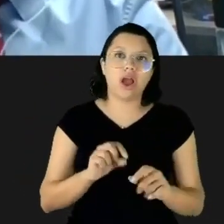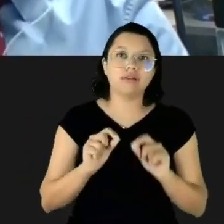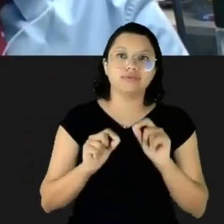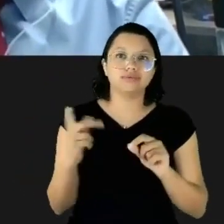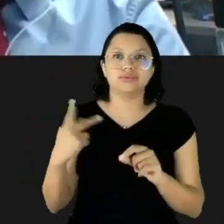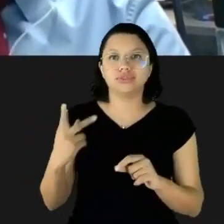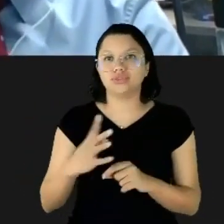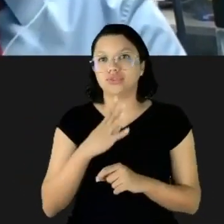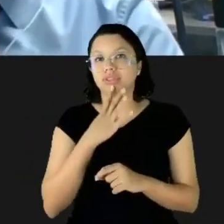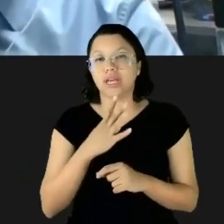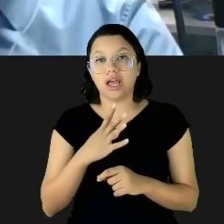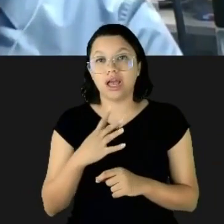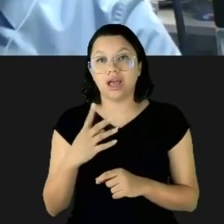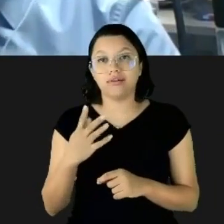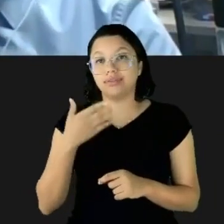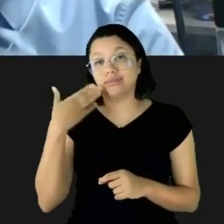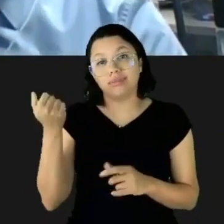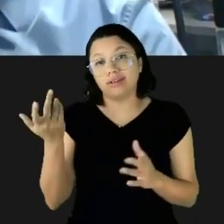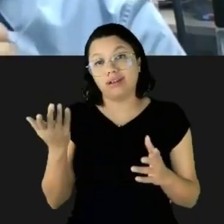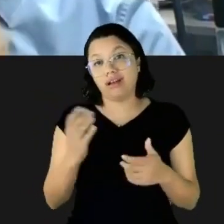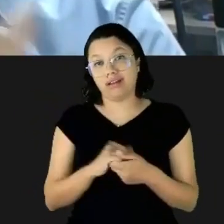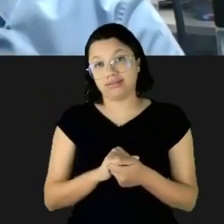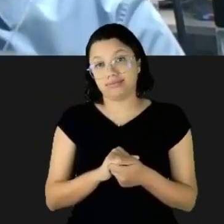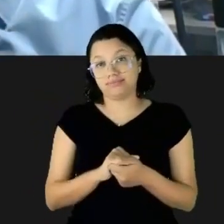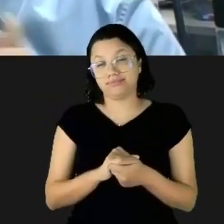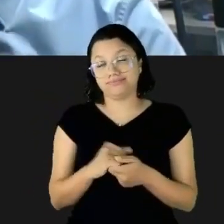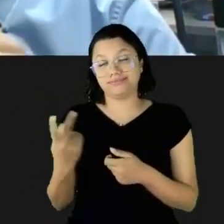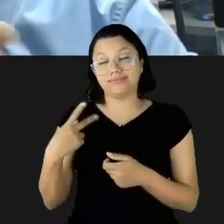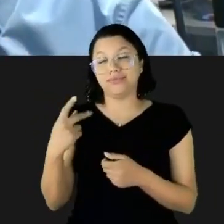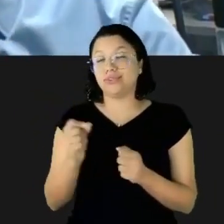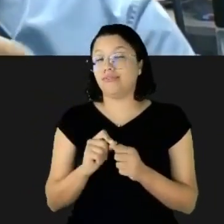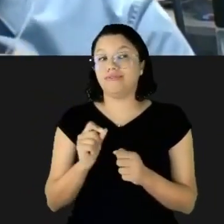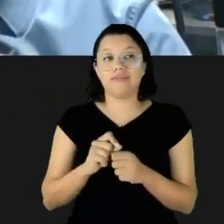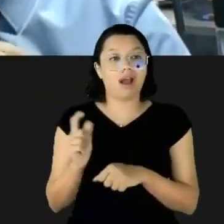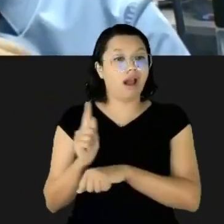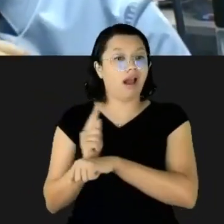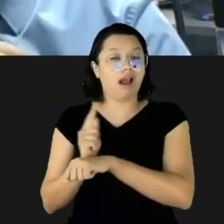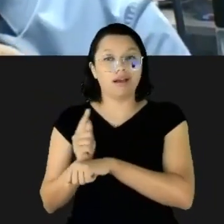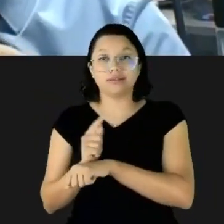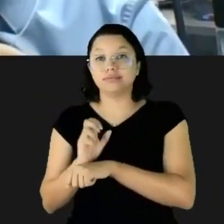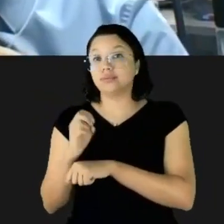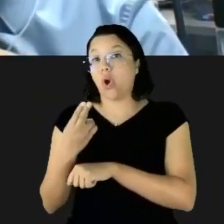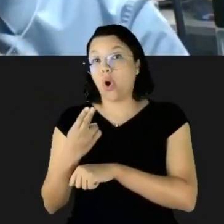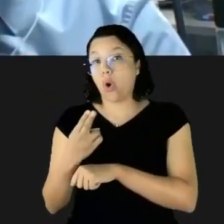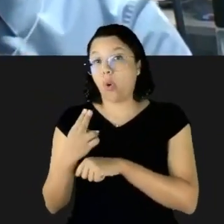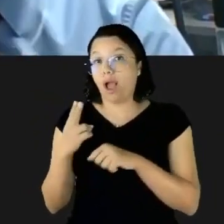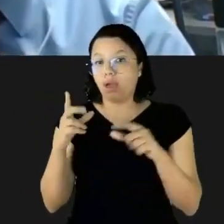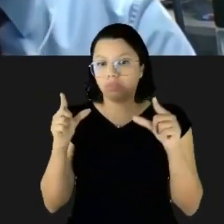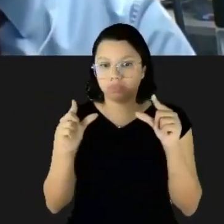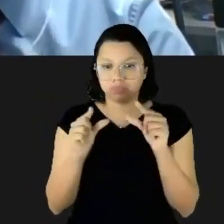a gente conhece, a gente não se aprimora. e a gente não faz gestão ou ela fica muito restrita.